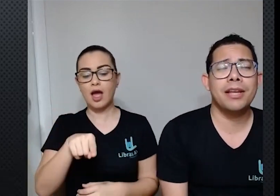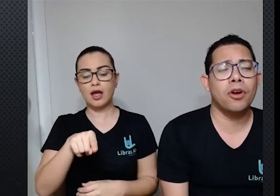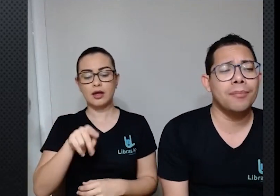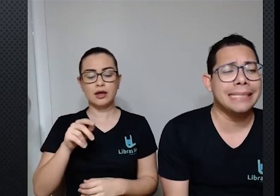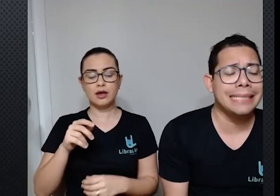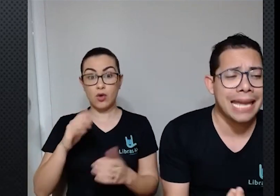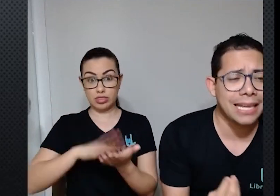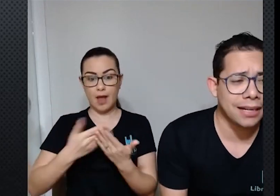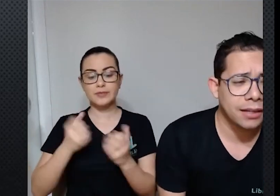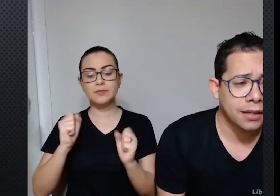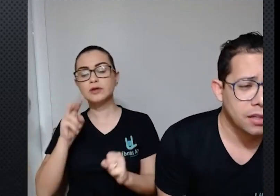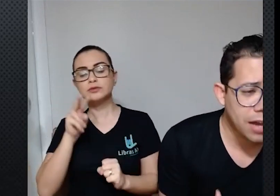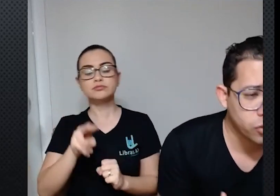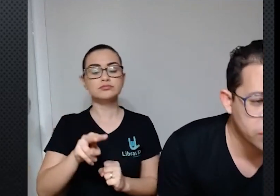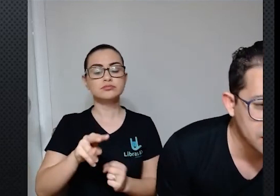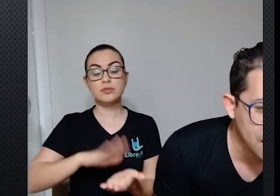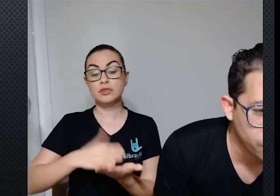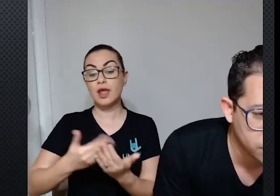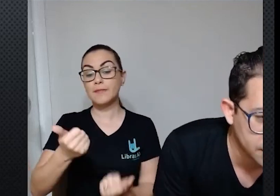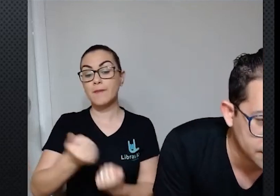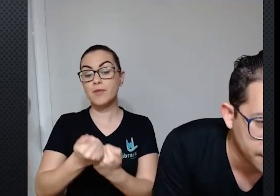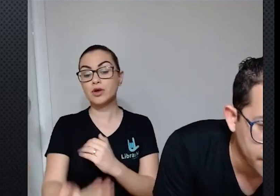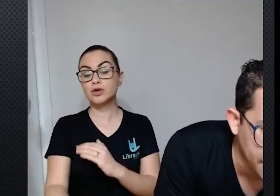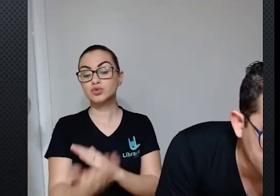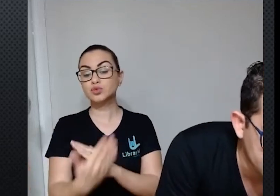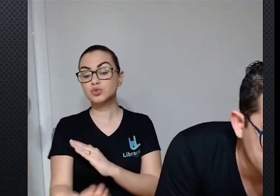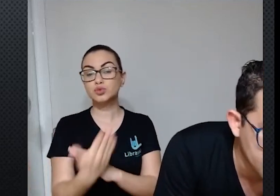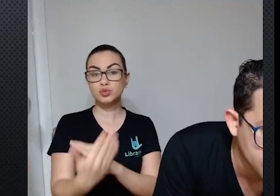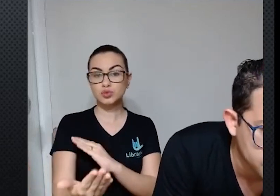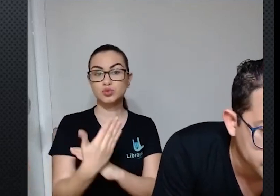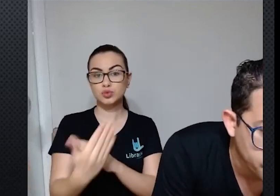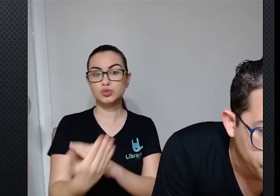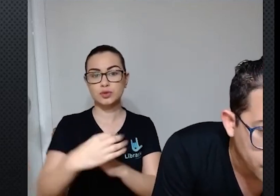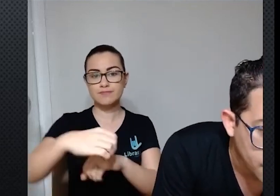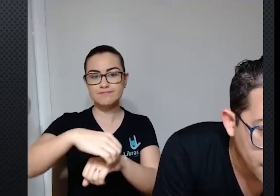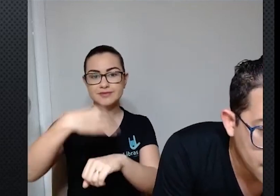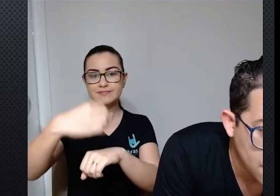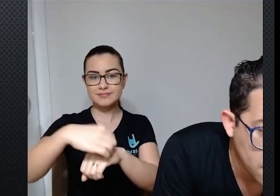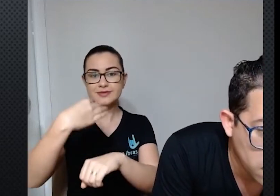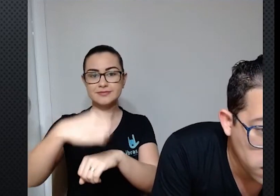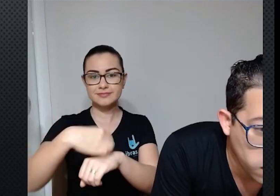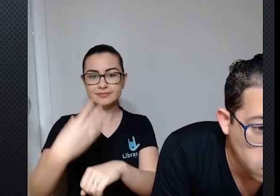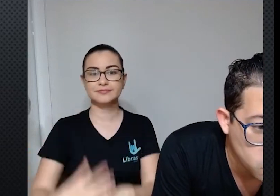uma melhor maneira e vai auxiliar você também, certo?